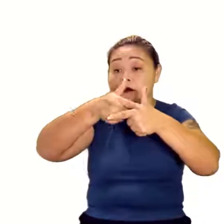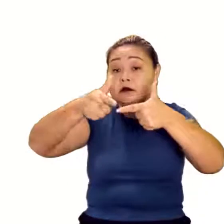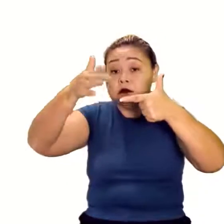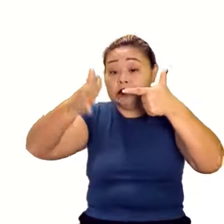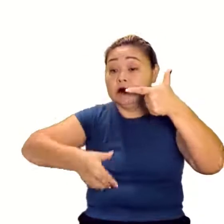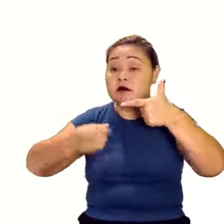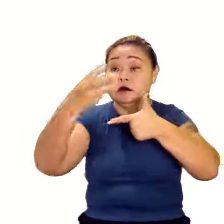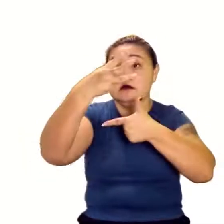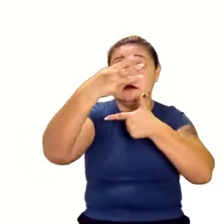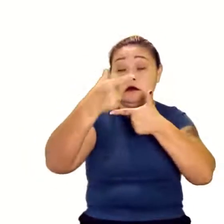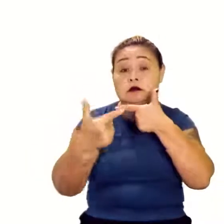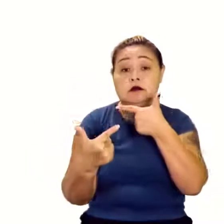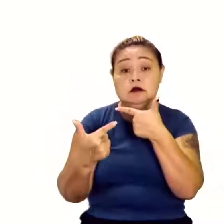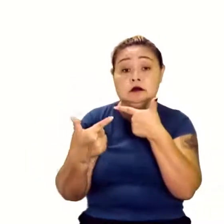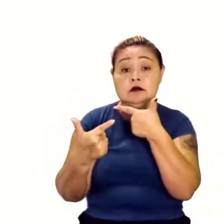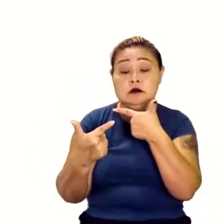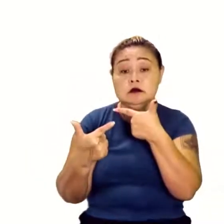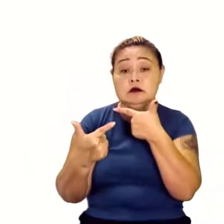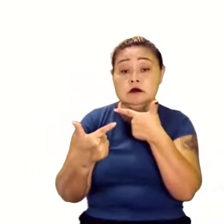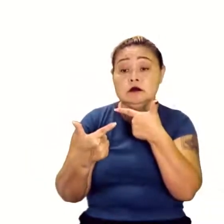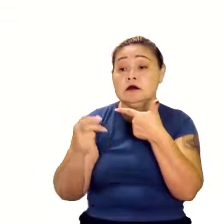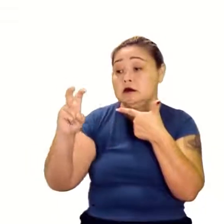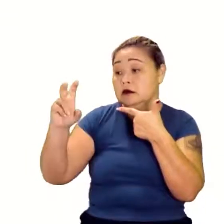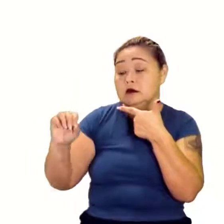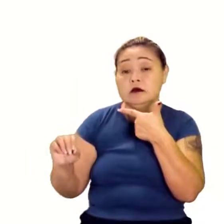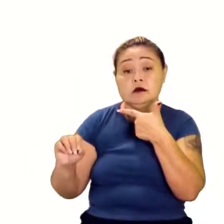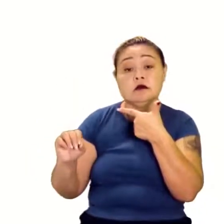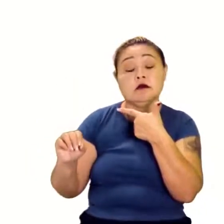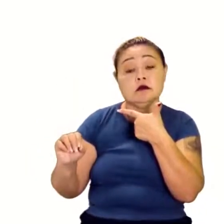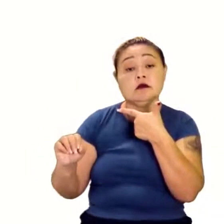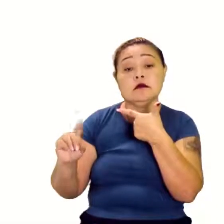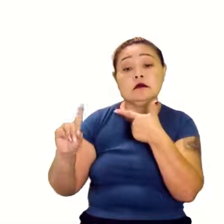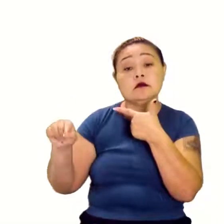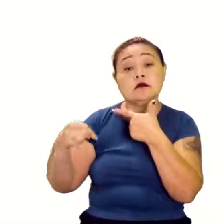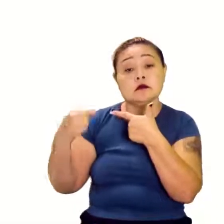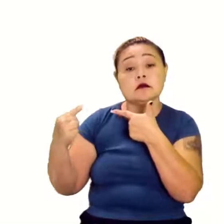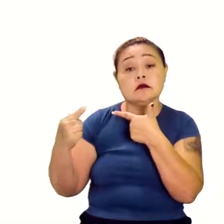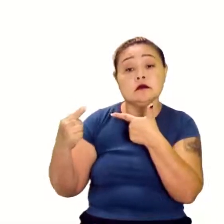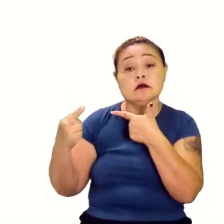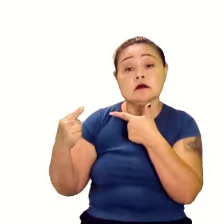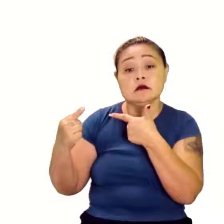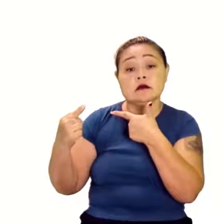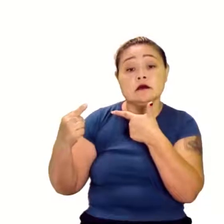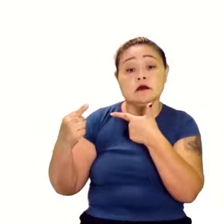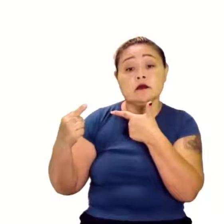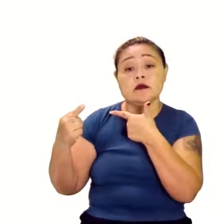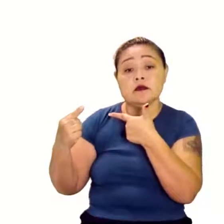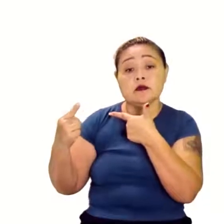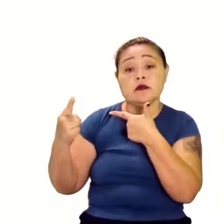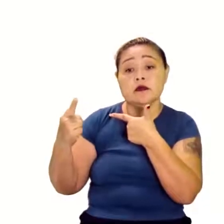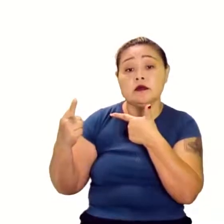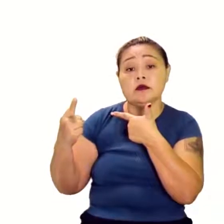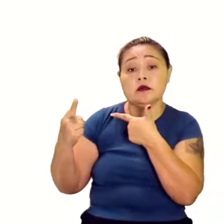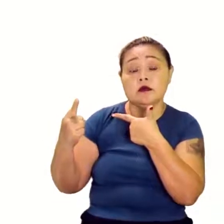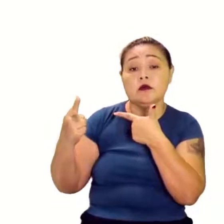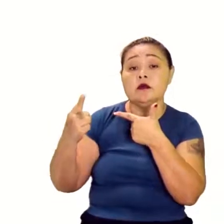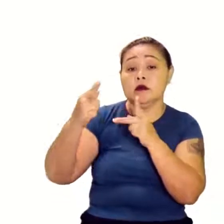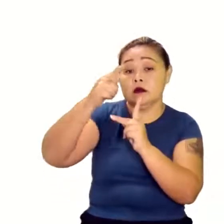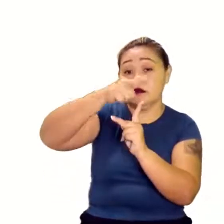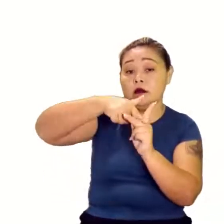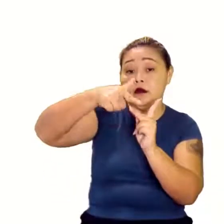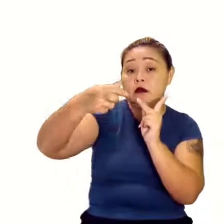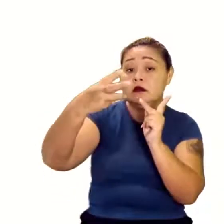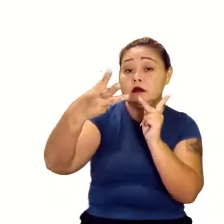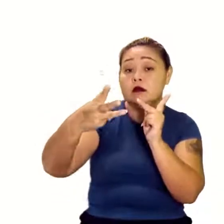número 32... É raiz de 32 mais raiz de 50, isso, né? Nós chegamos no... Lá em cima, né? Raiz de